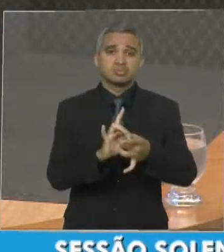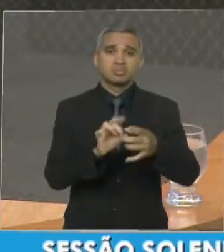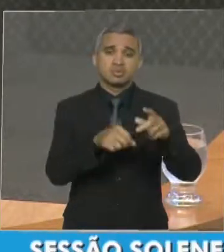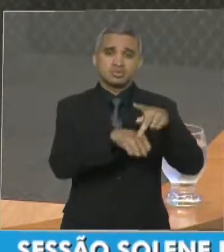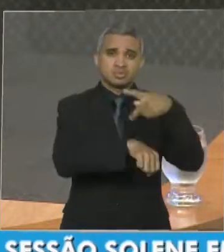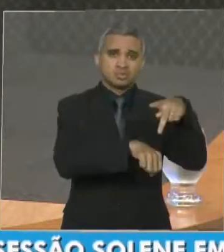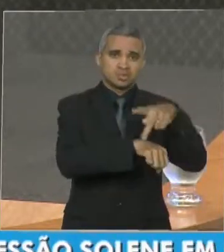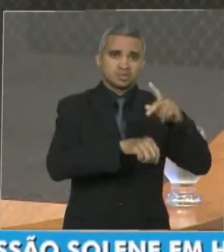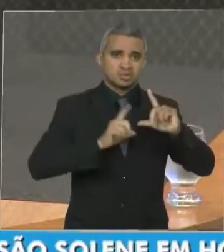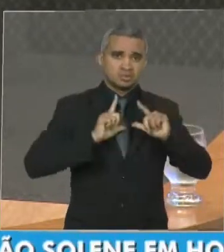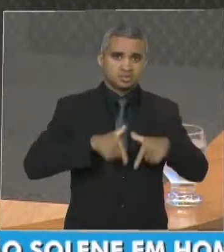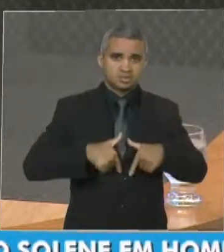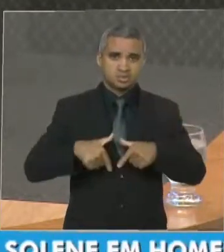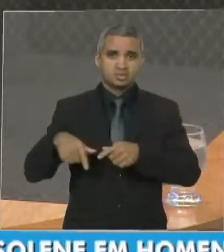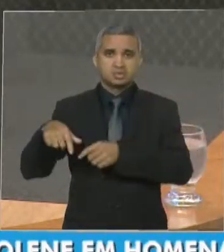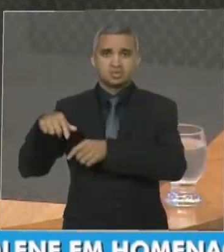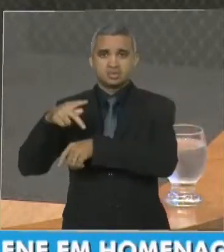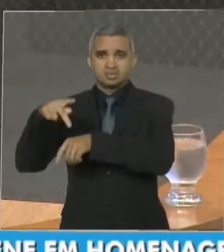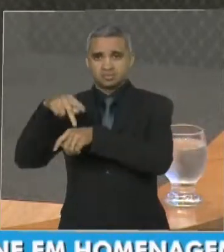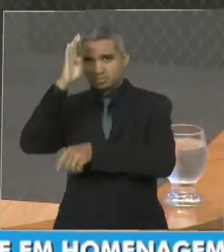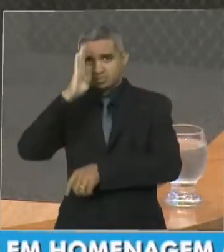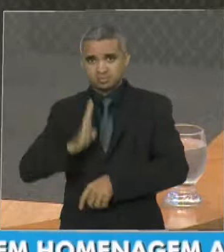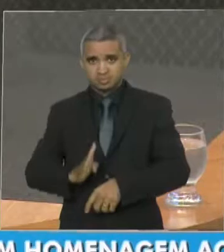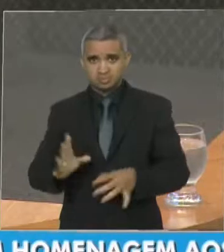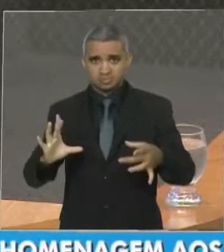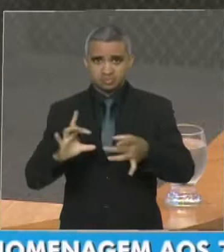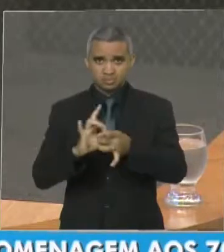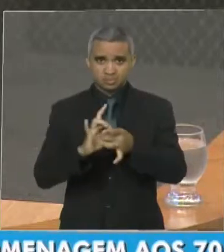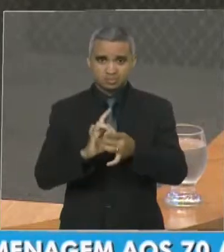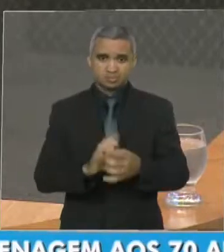países. Então, eu fico feliz